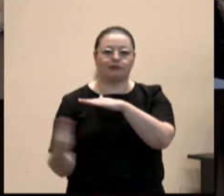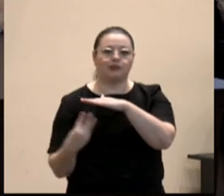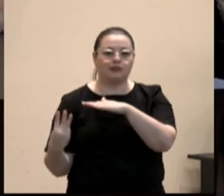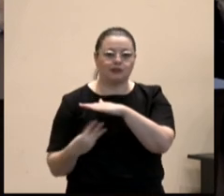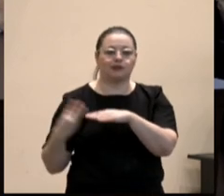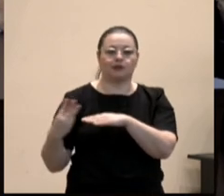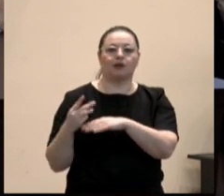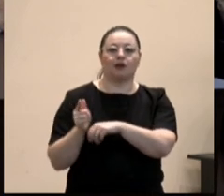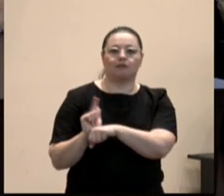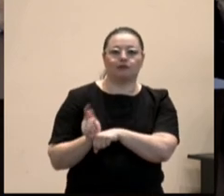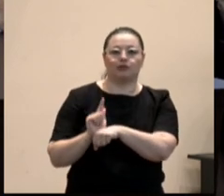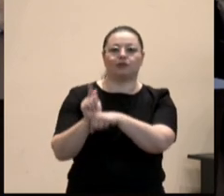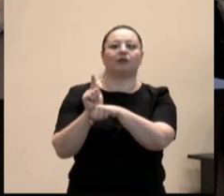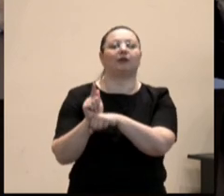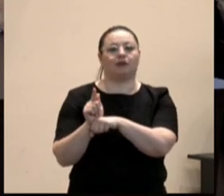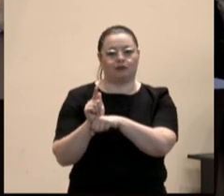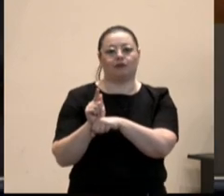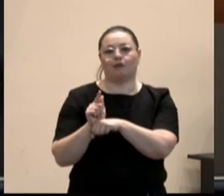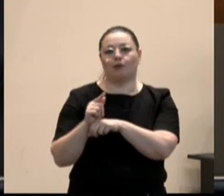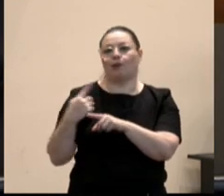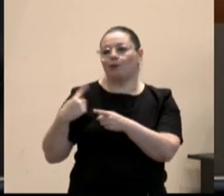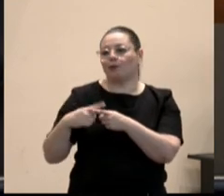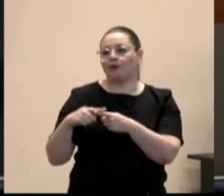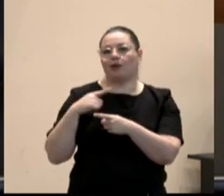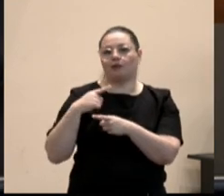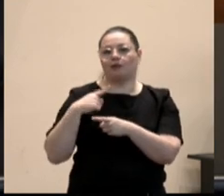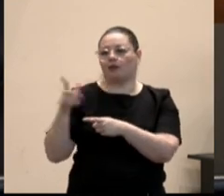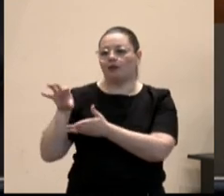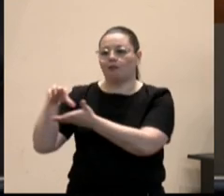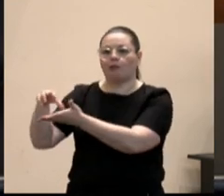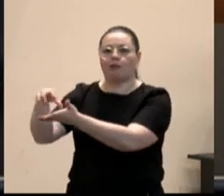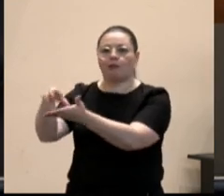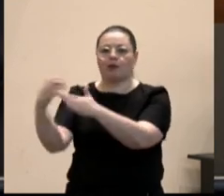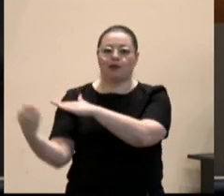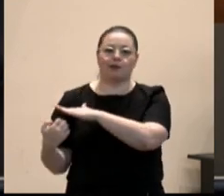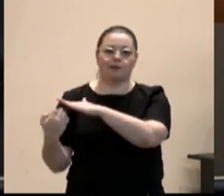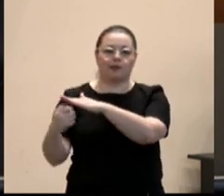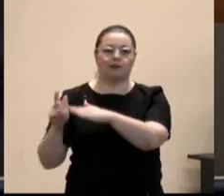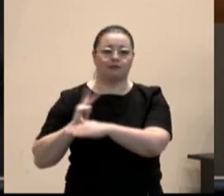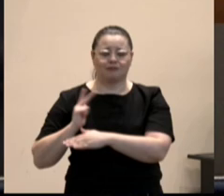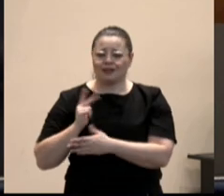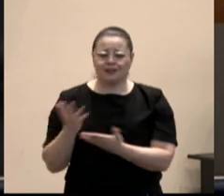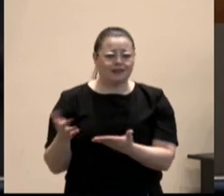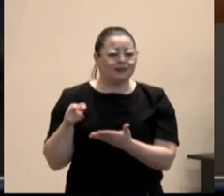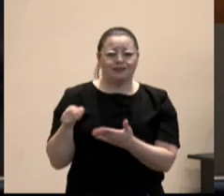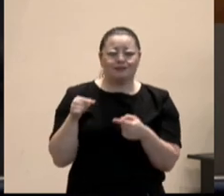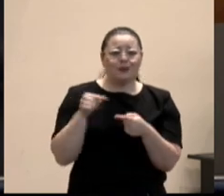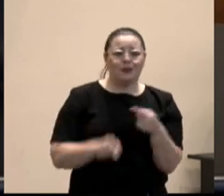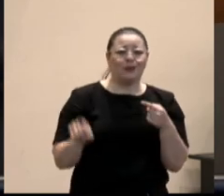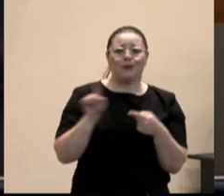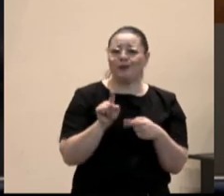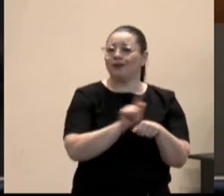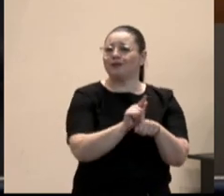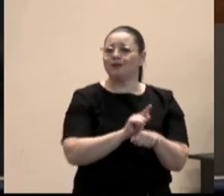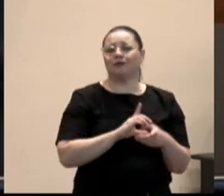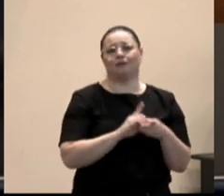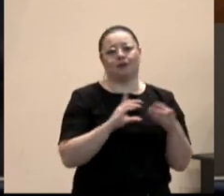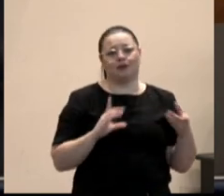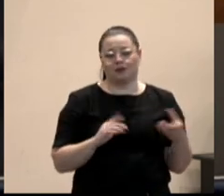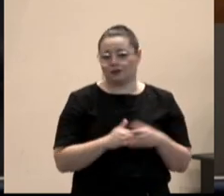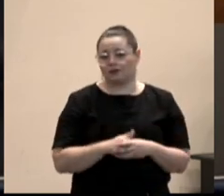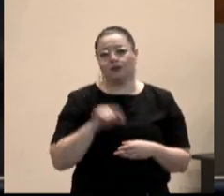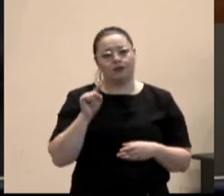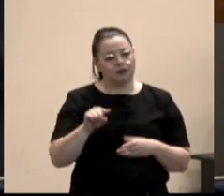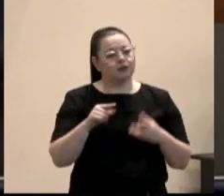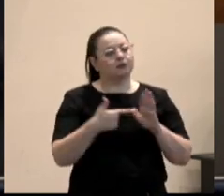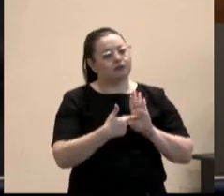por ou entidades privadas, isso é contrário à ideia de gestão democrática. Isso não é gestão democrática. Isso